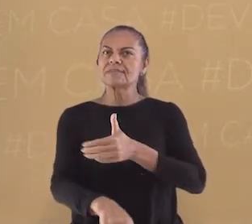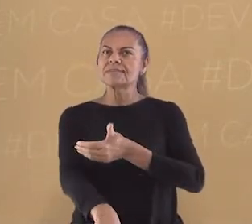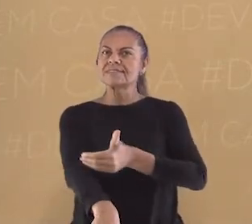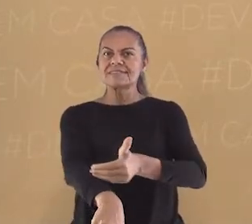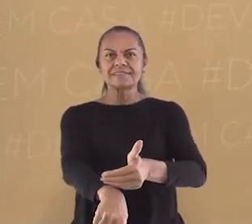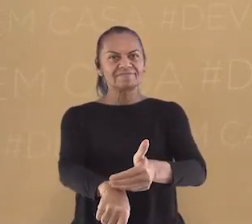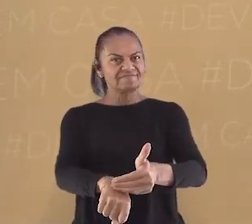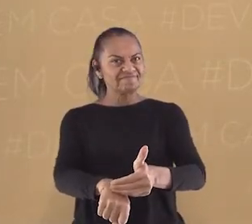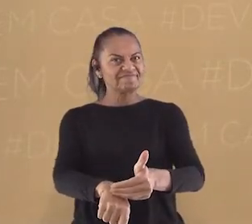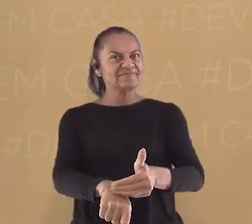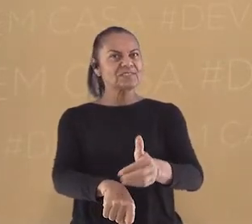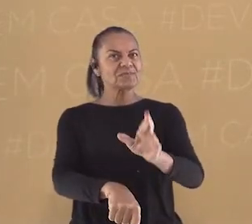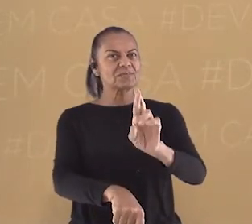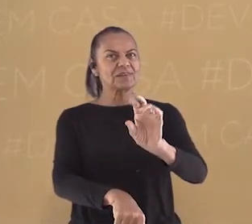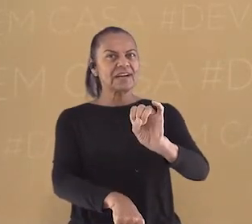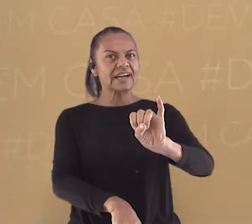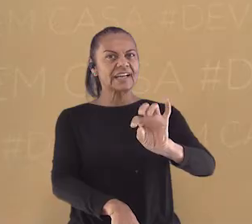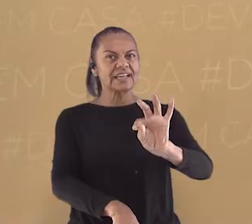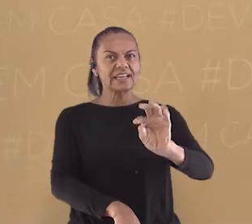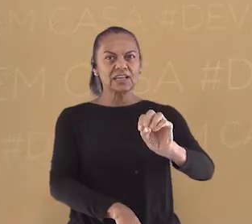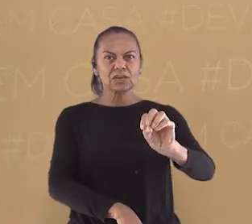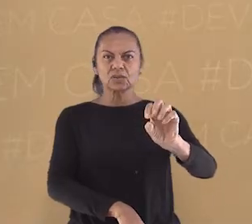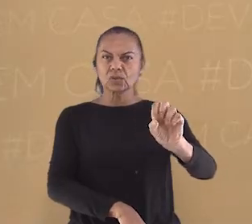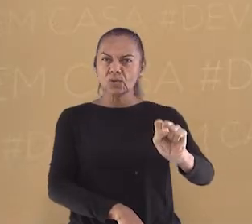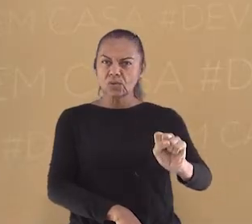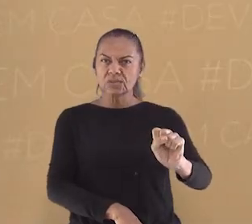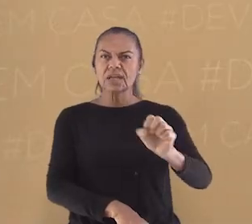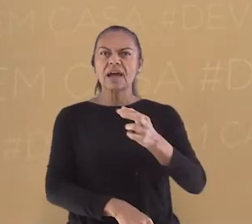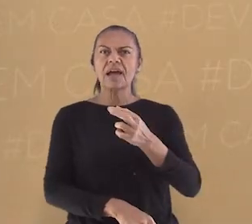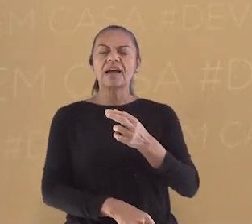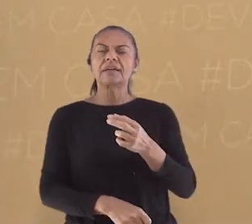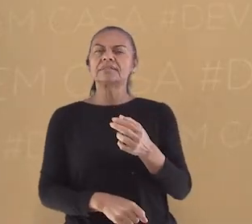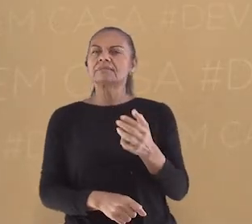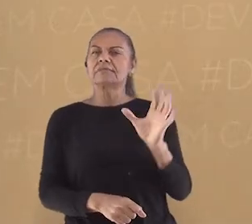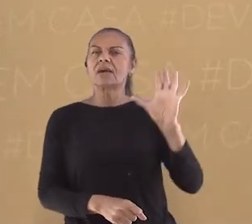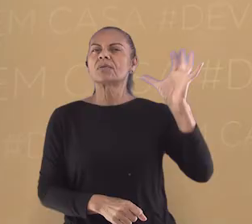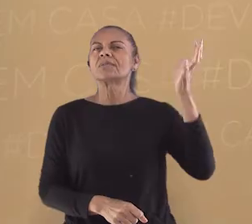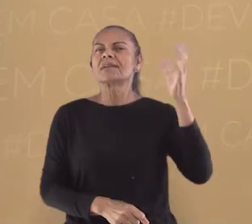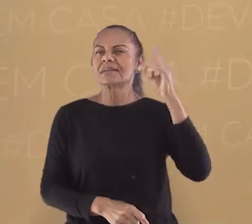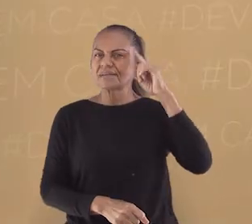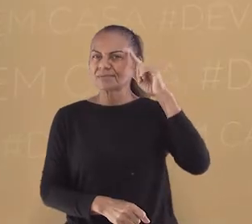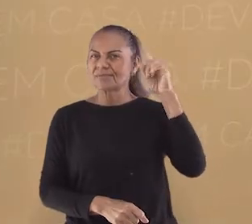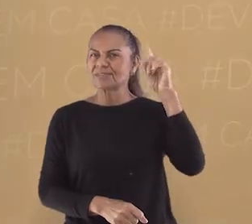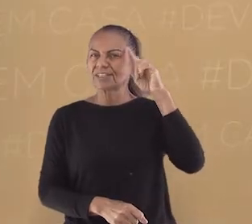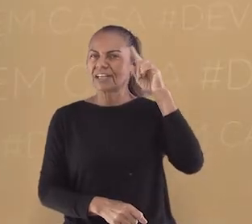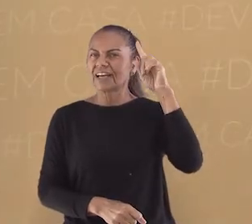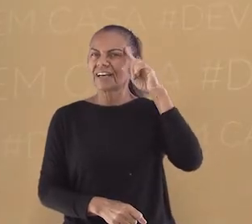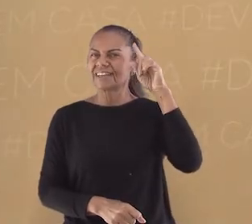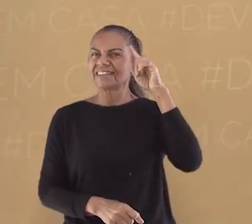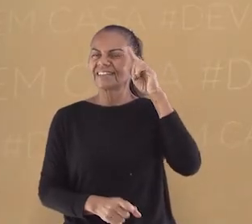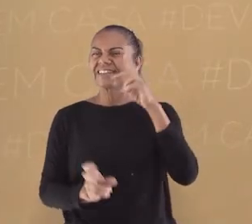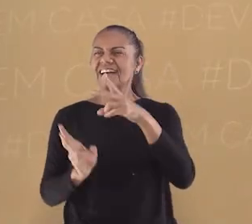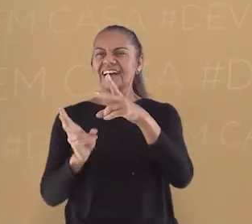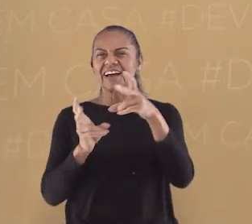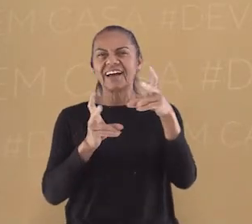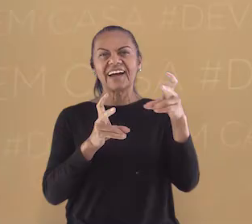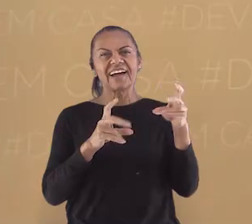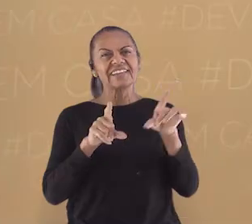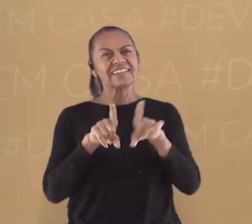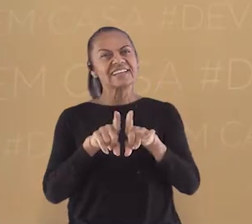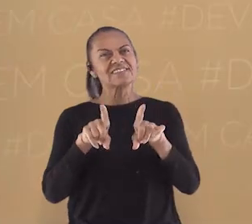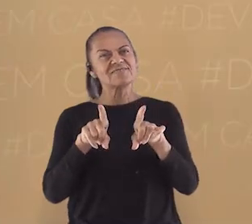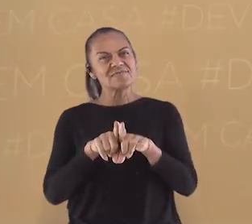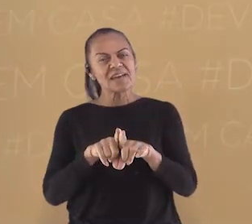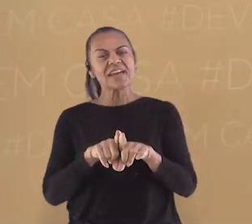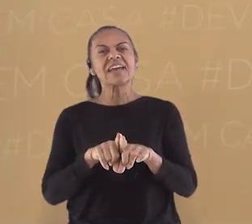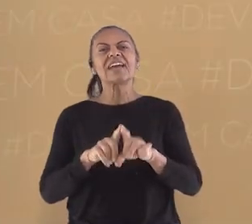considerados ritos. Assim, encontramos ritos em diversas situações do dia a dia e também em situações